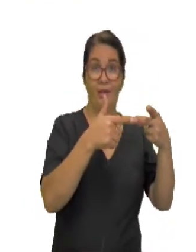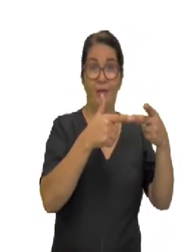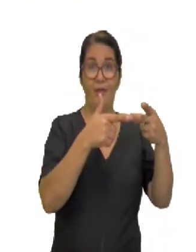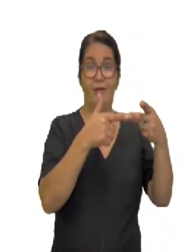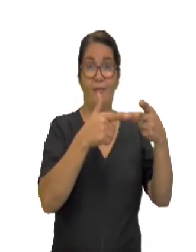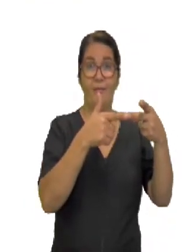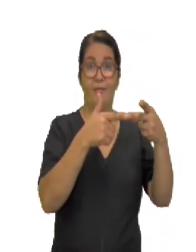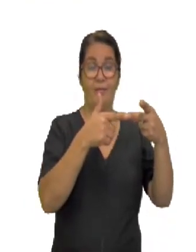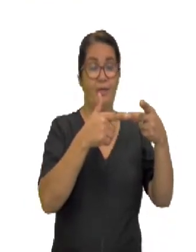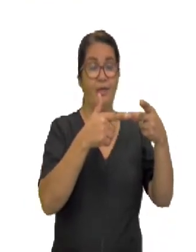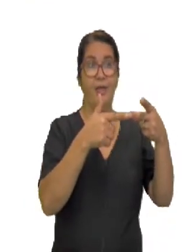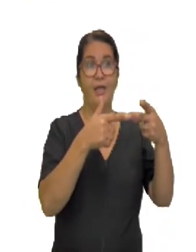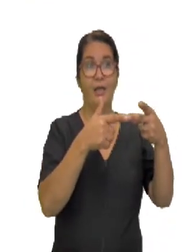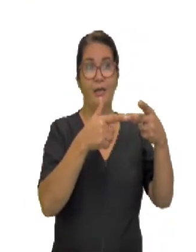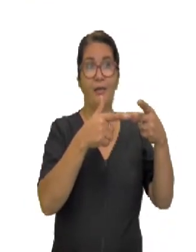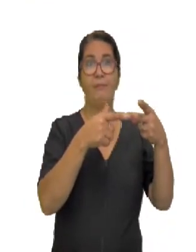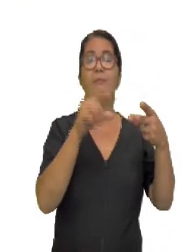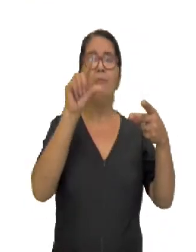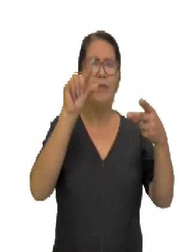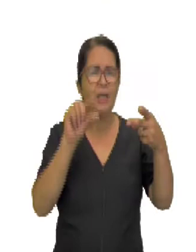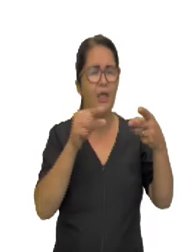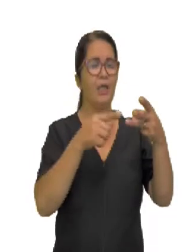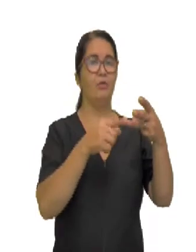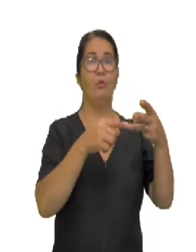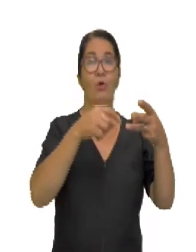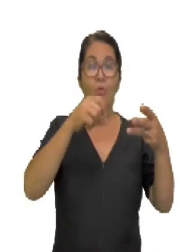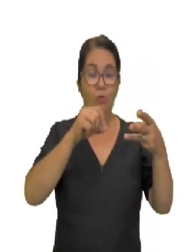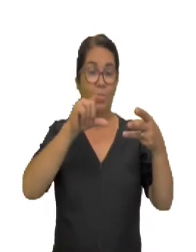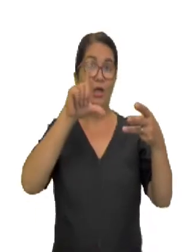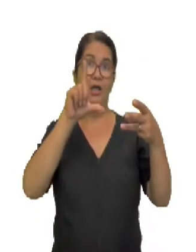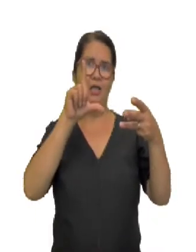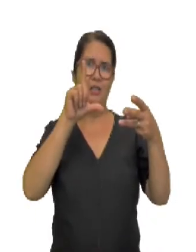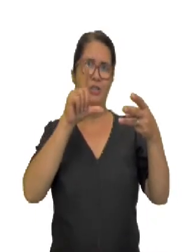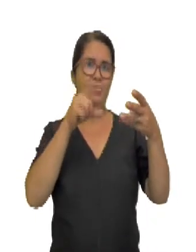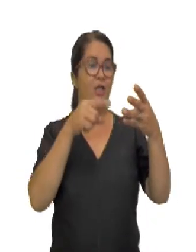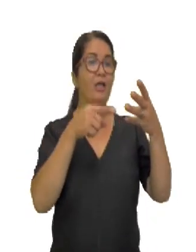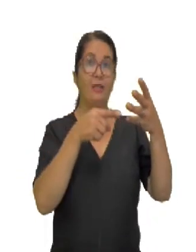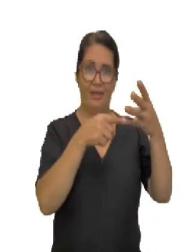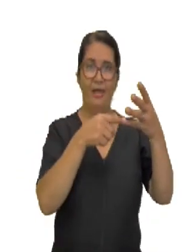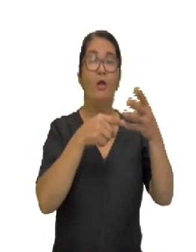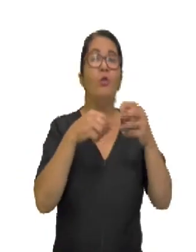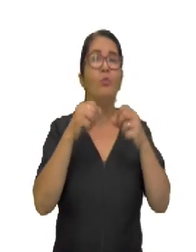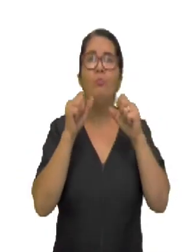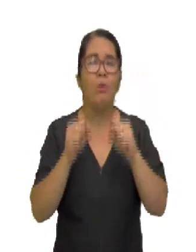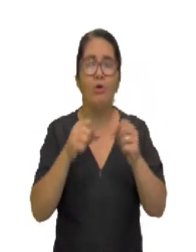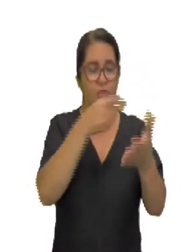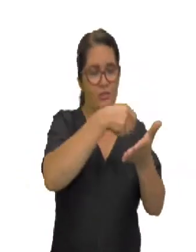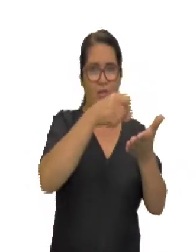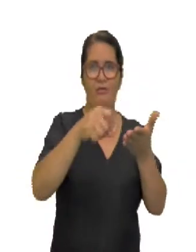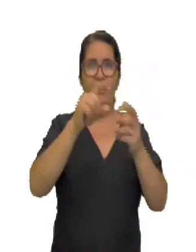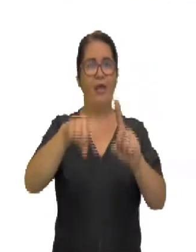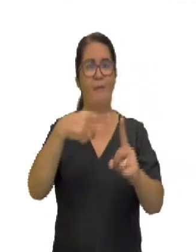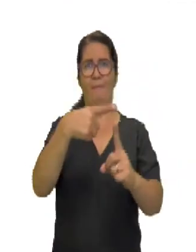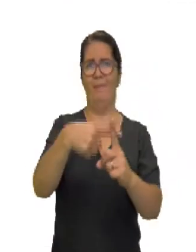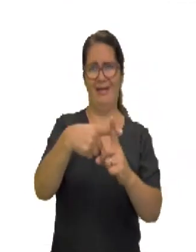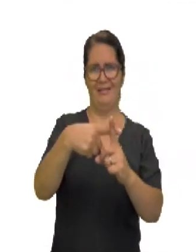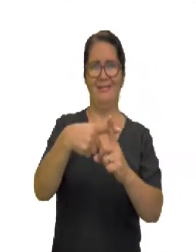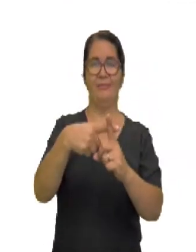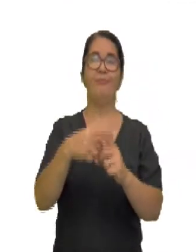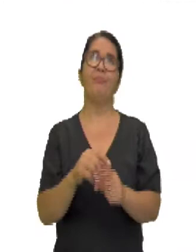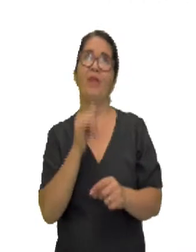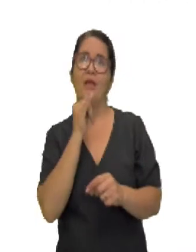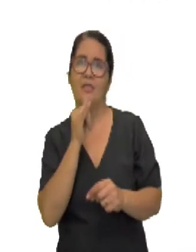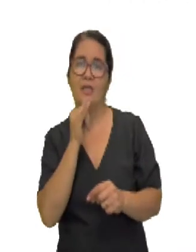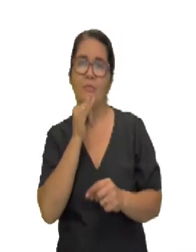é maior, pequeno, menor. É muito comum e alguém provavelmente já fez essas correções aí